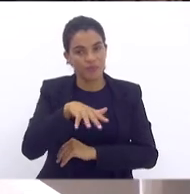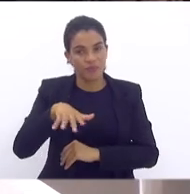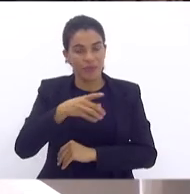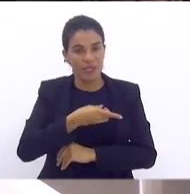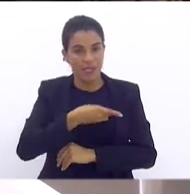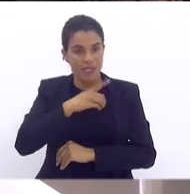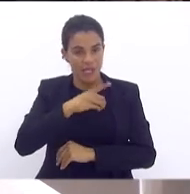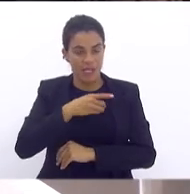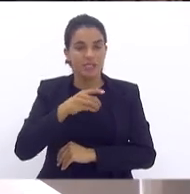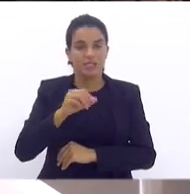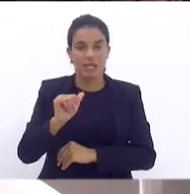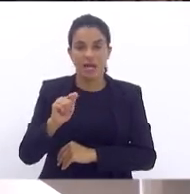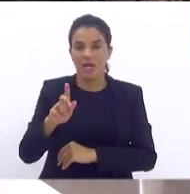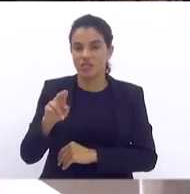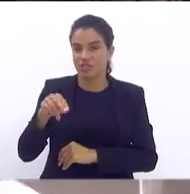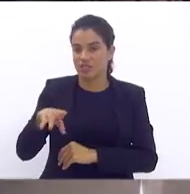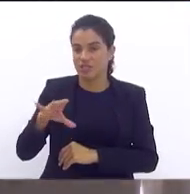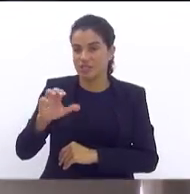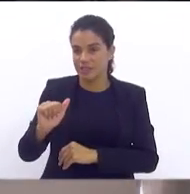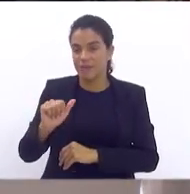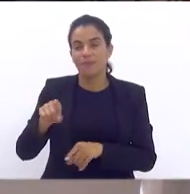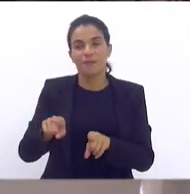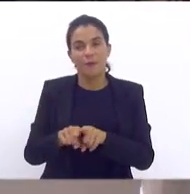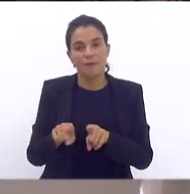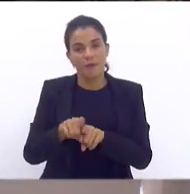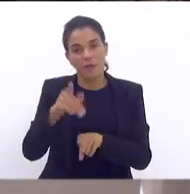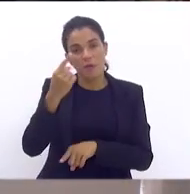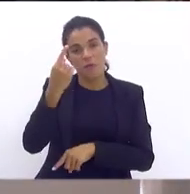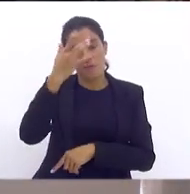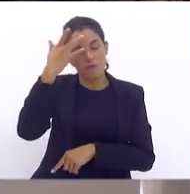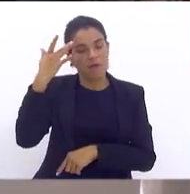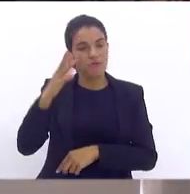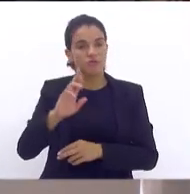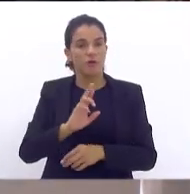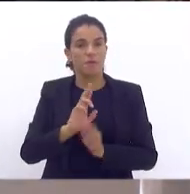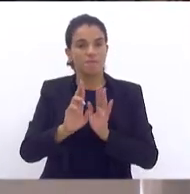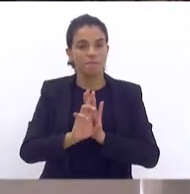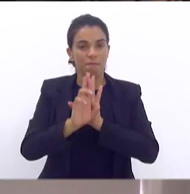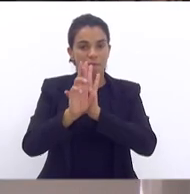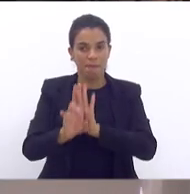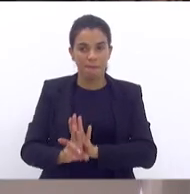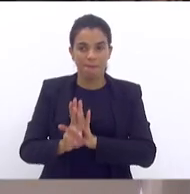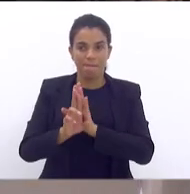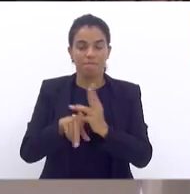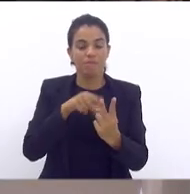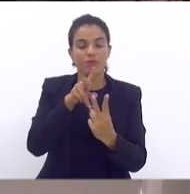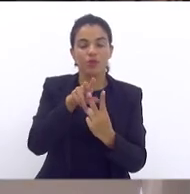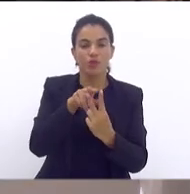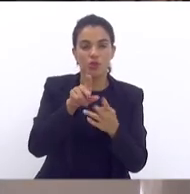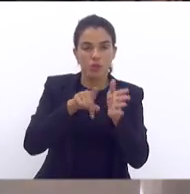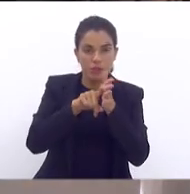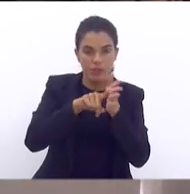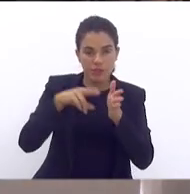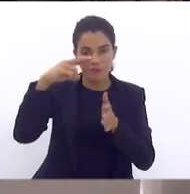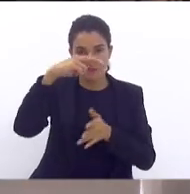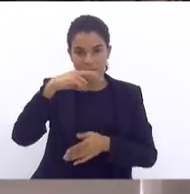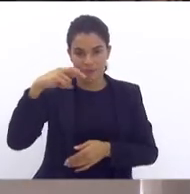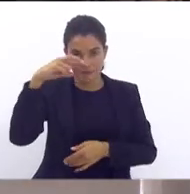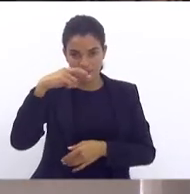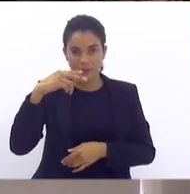delegacia e agência. Tem um encarregado, eles nomeiam um encarregado, um oficial, nomeiam dois peritos e eles,